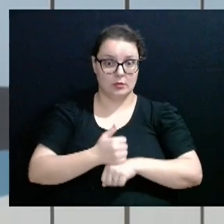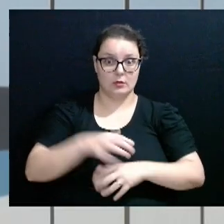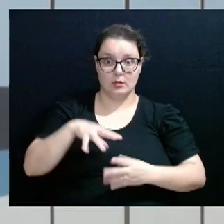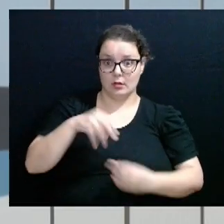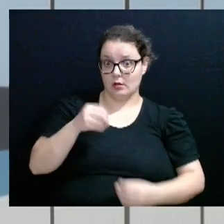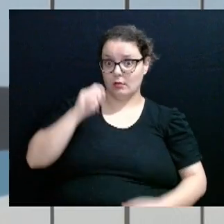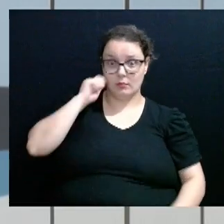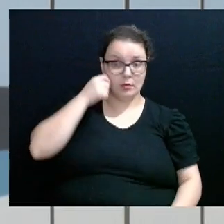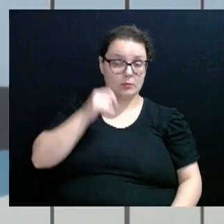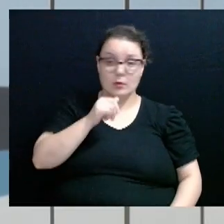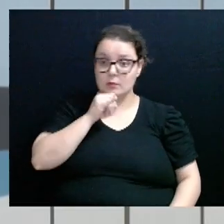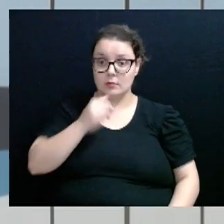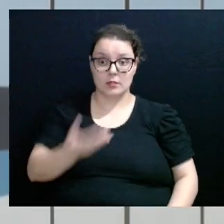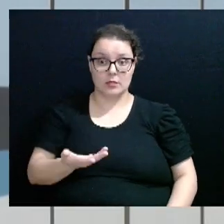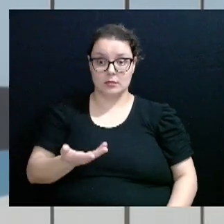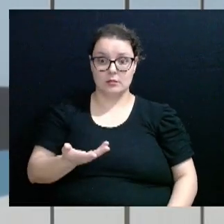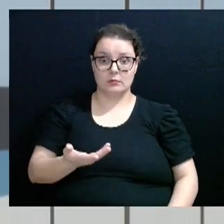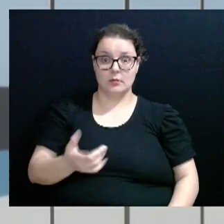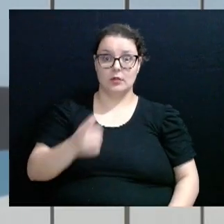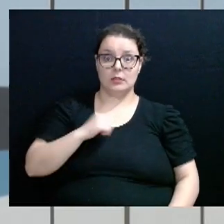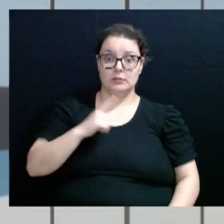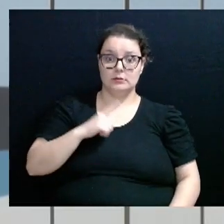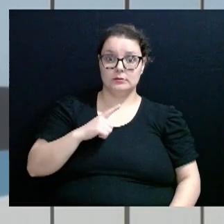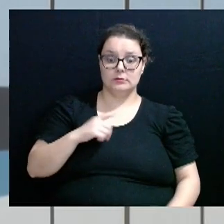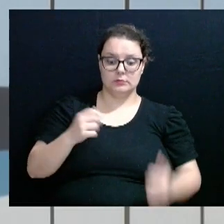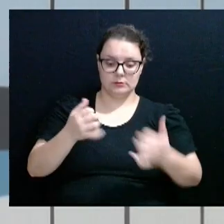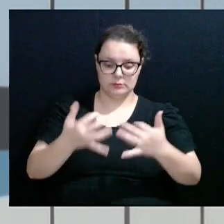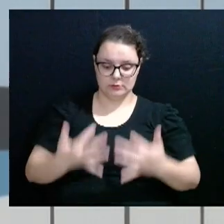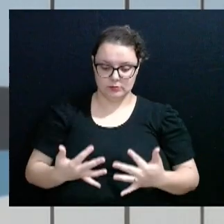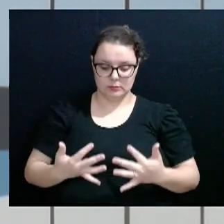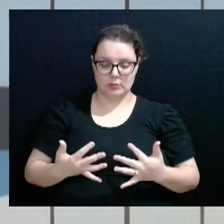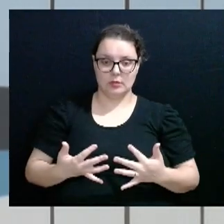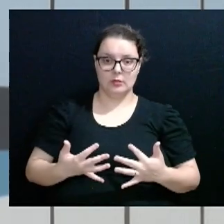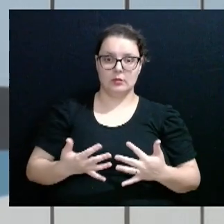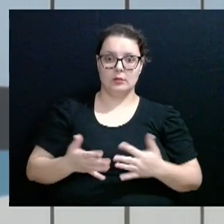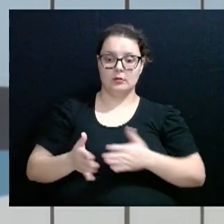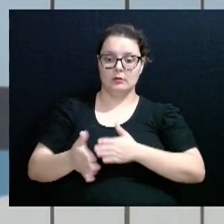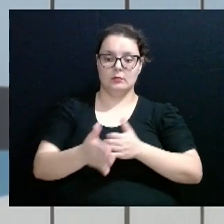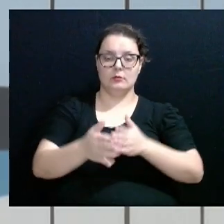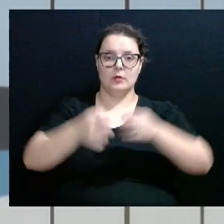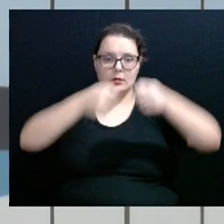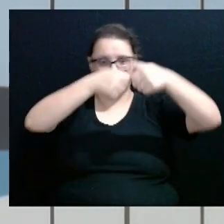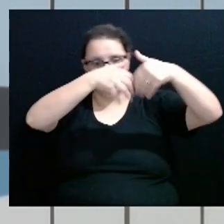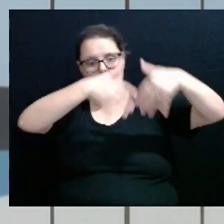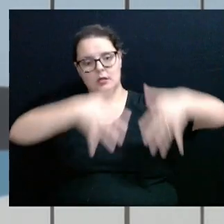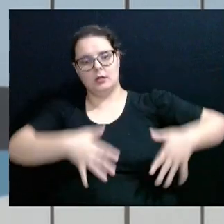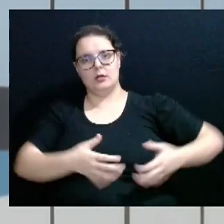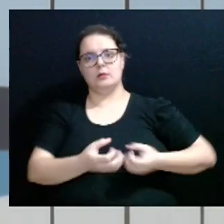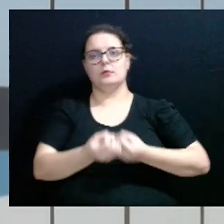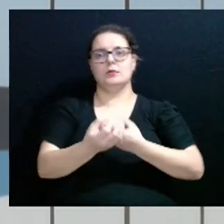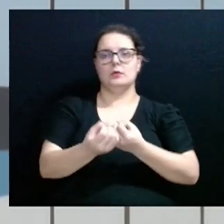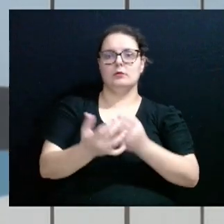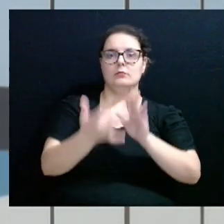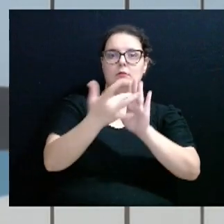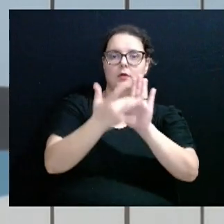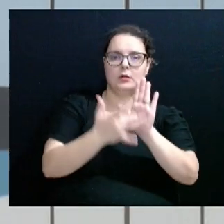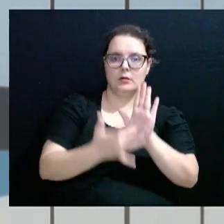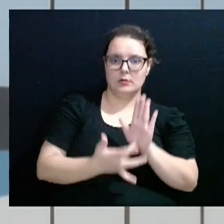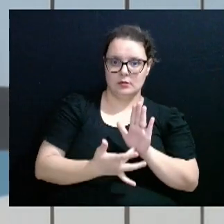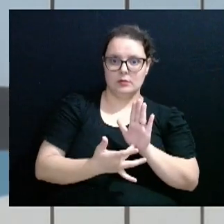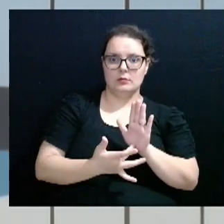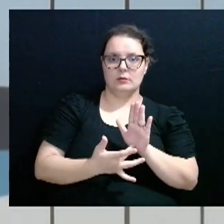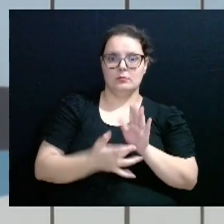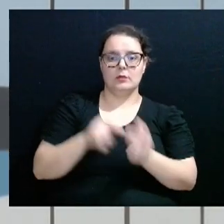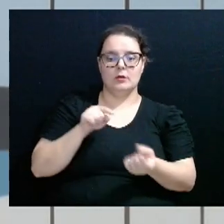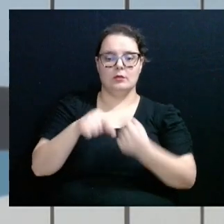eles têm como orientação seguir uma hierarquia de informação pautada pelo antirracismo. Ou